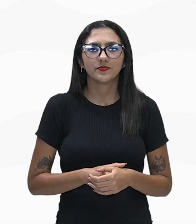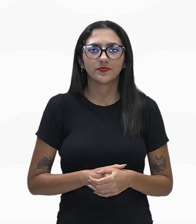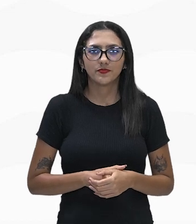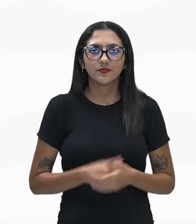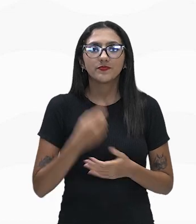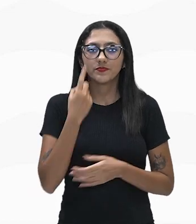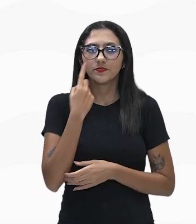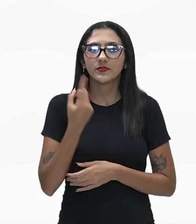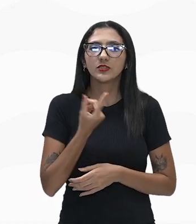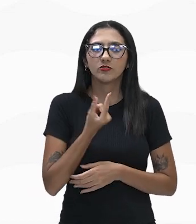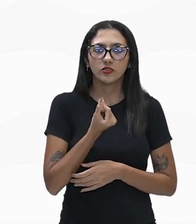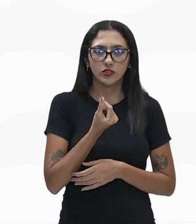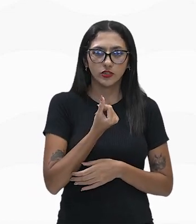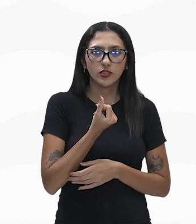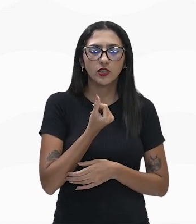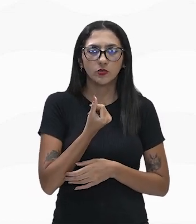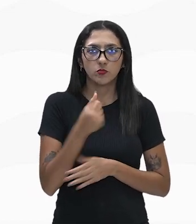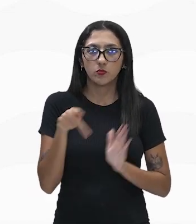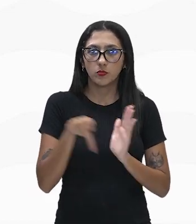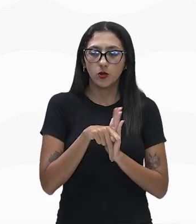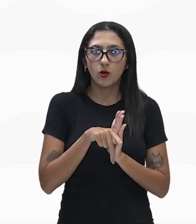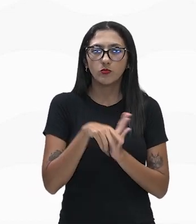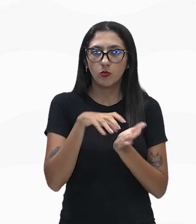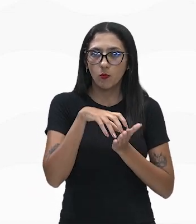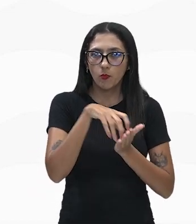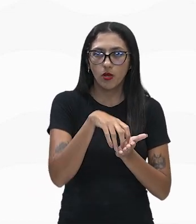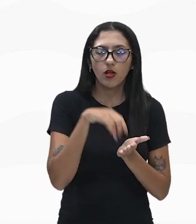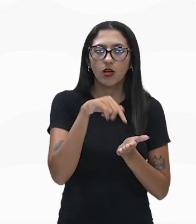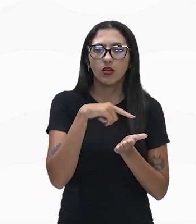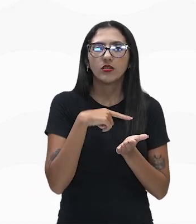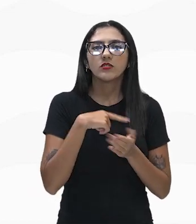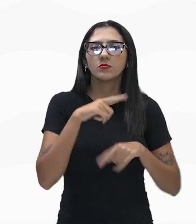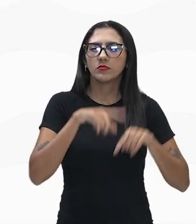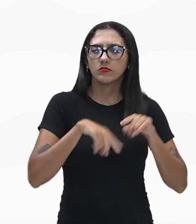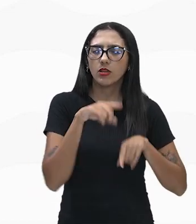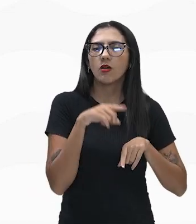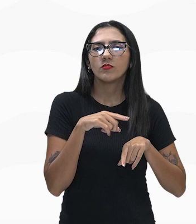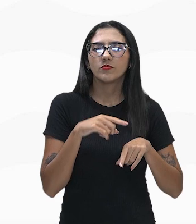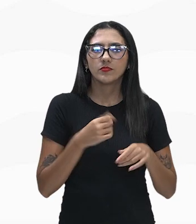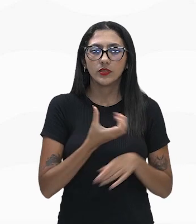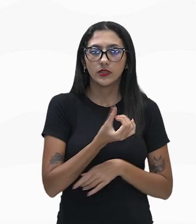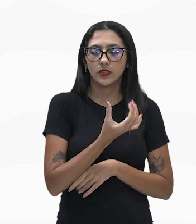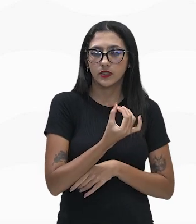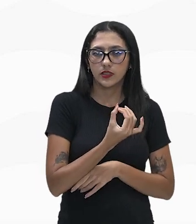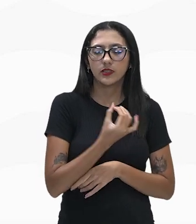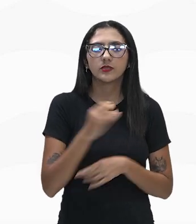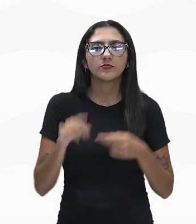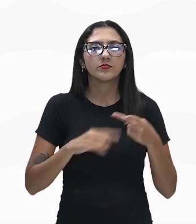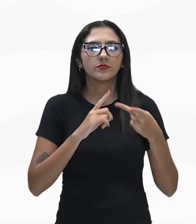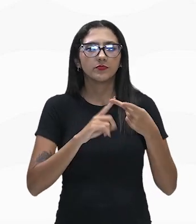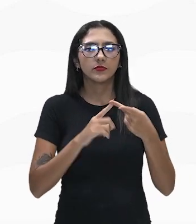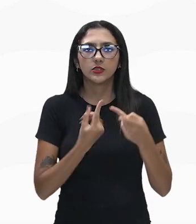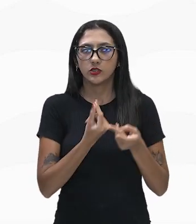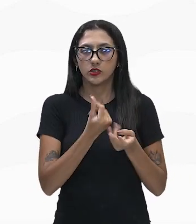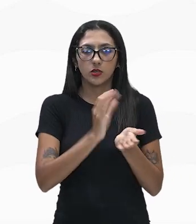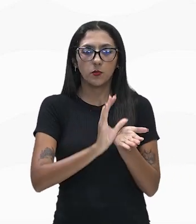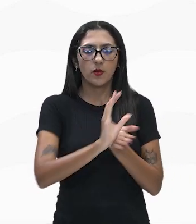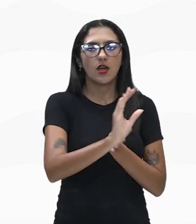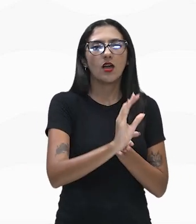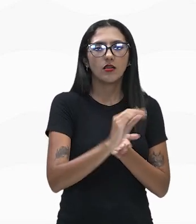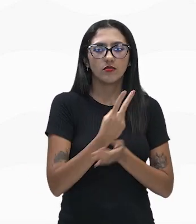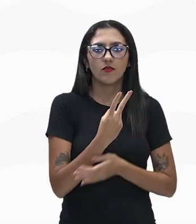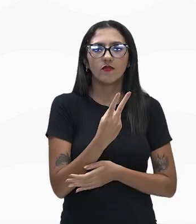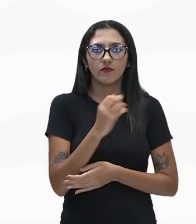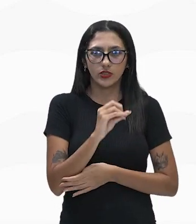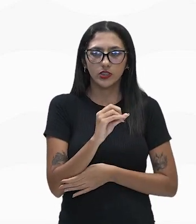Valor do veículo, vamos manter ali os 60 mil, ok? Valor de entrada, vamos manter também os 20 mil.